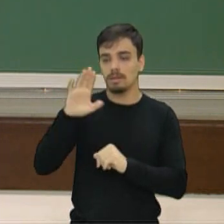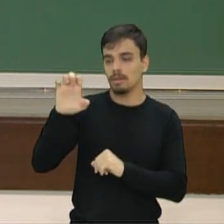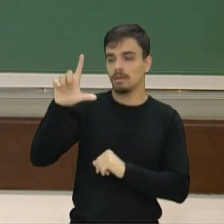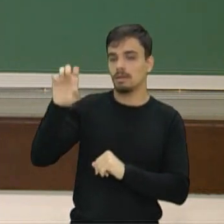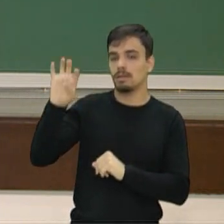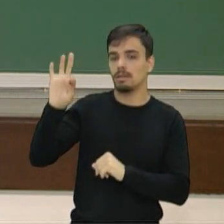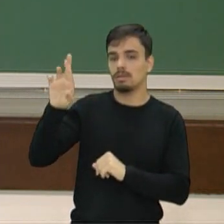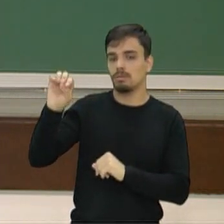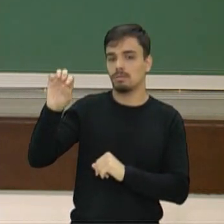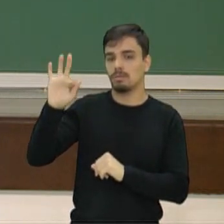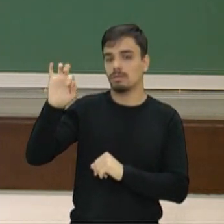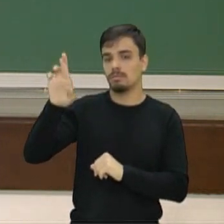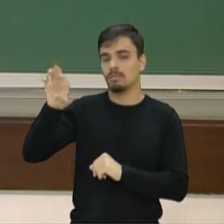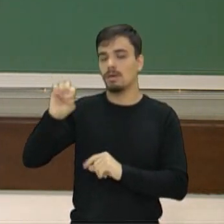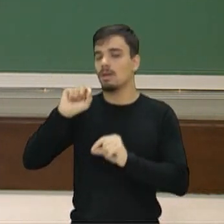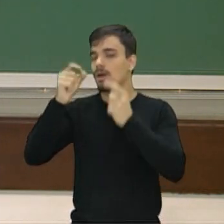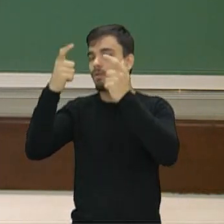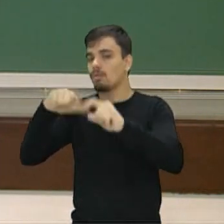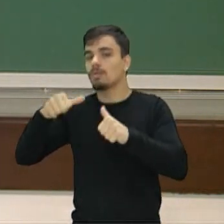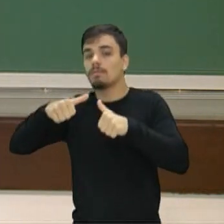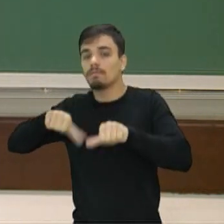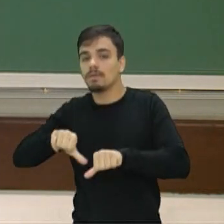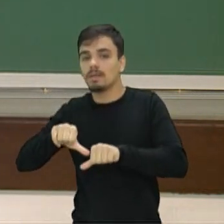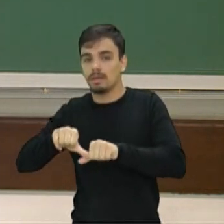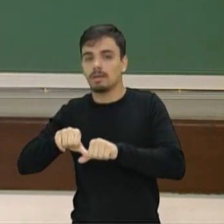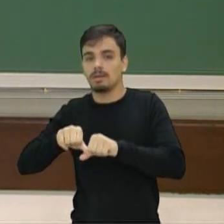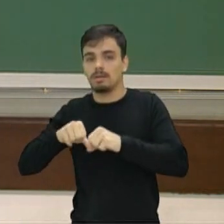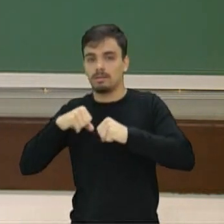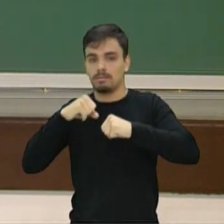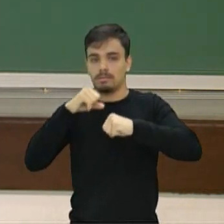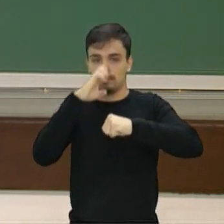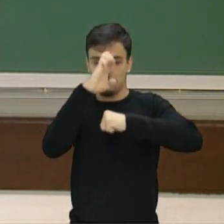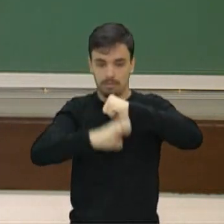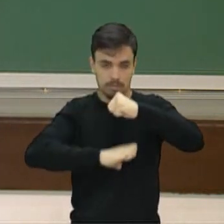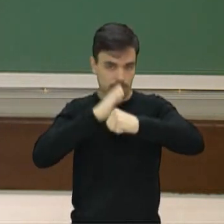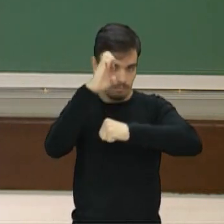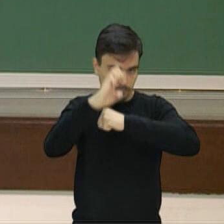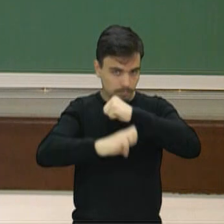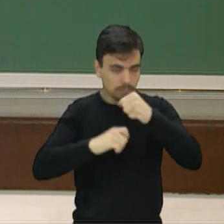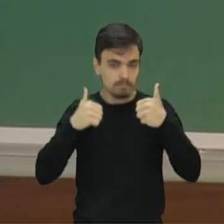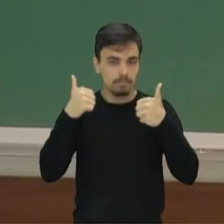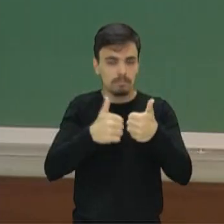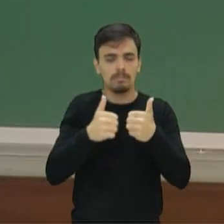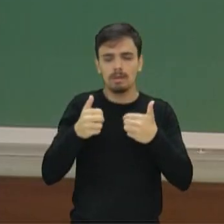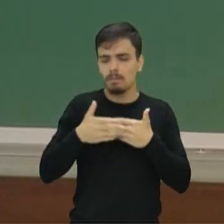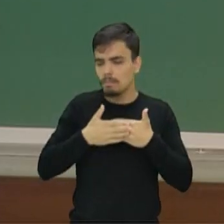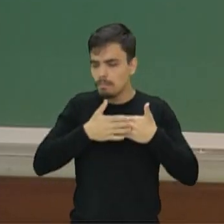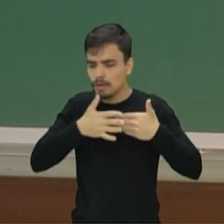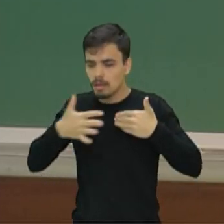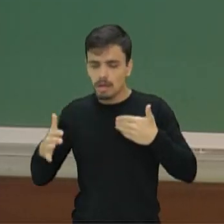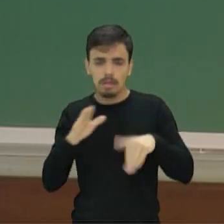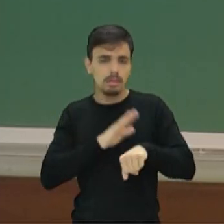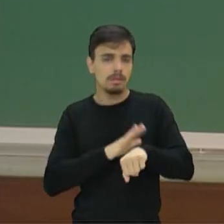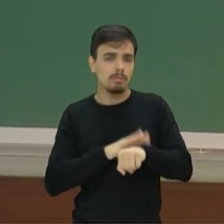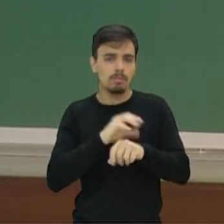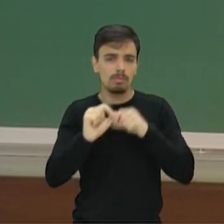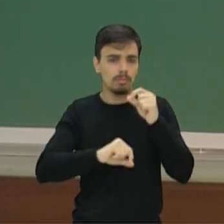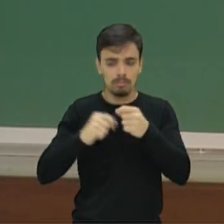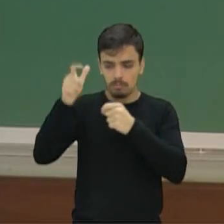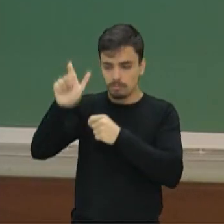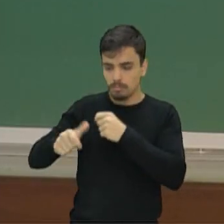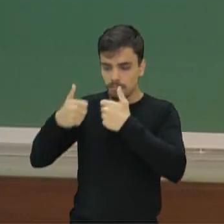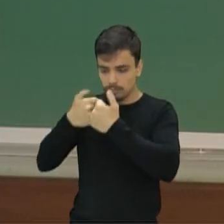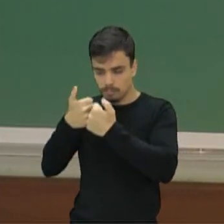eletrosfera, que é onde estão os elétrons. Pessoal, por muito tempo os físicos ficaram